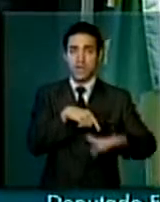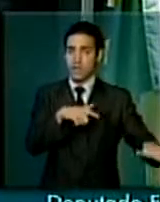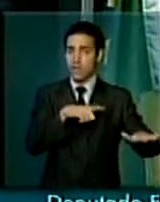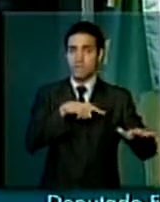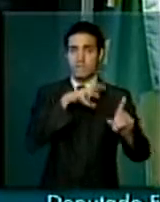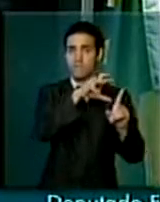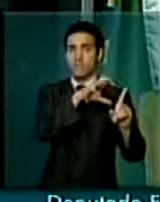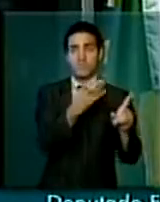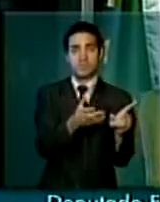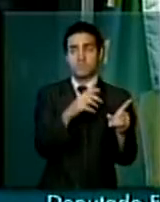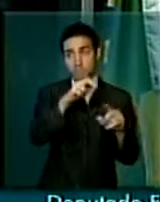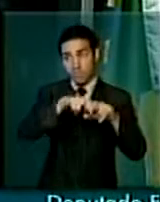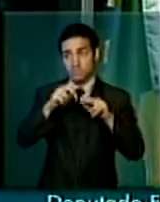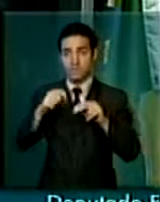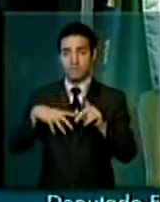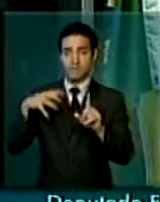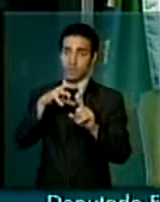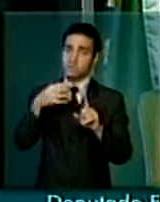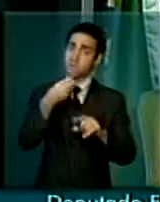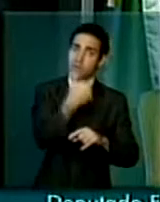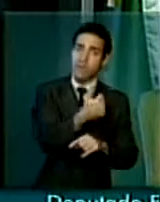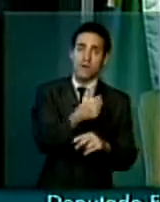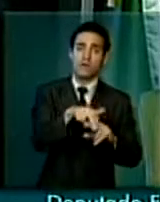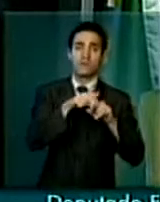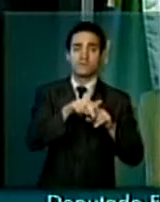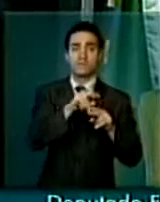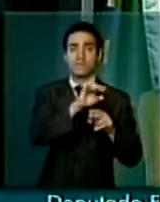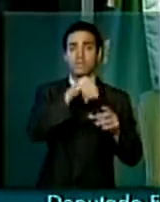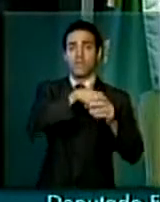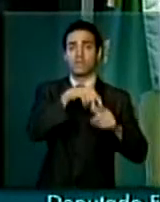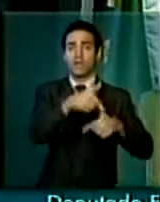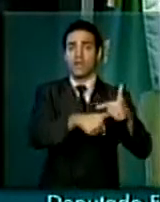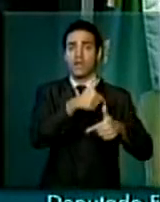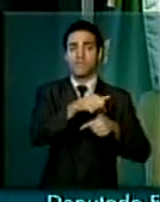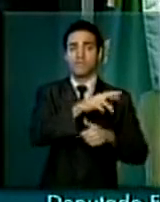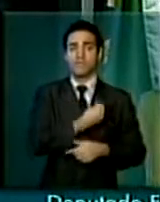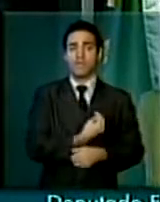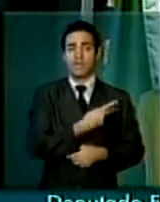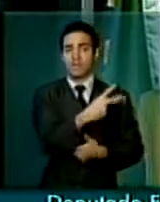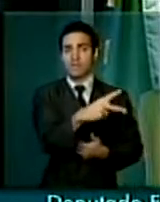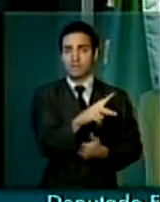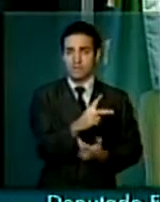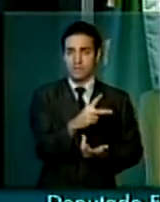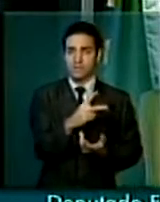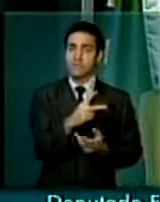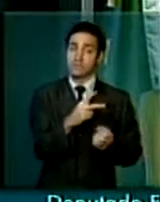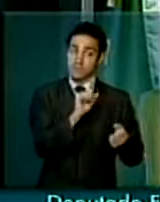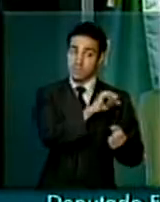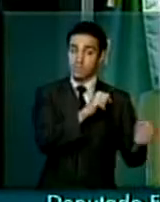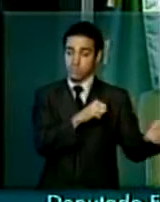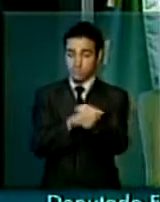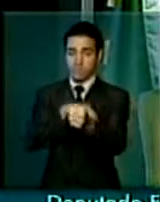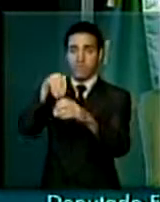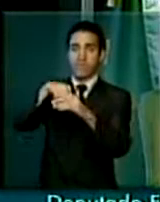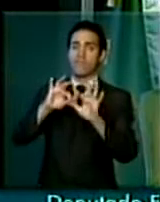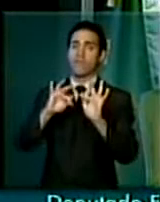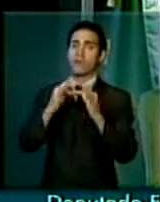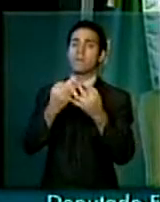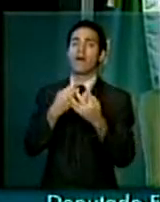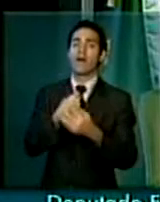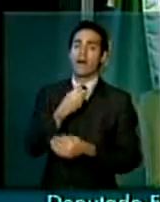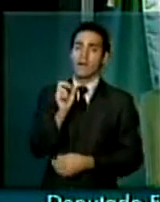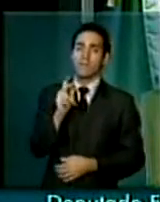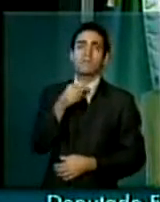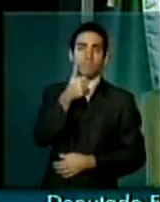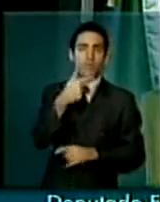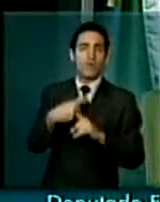emocional, intelectual e moral floresce dentro de seus relacionamentos em família, por exemplo,